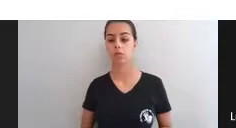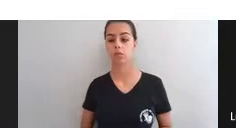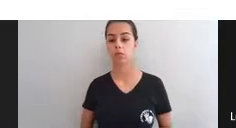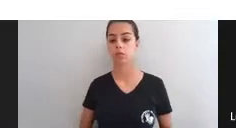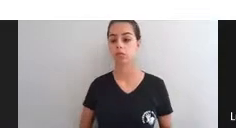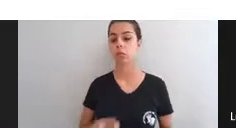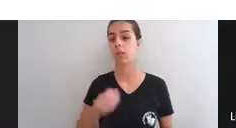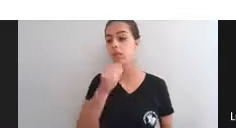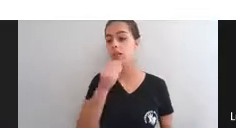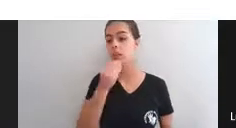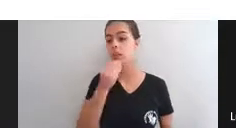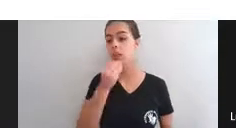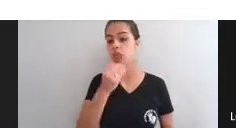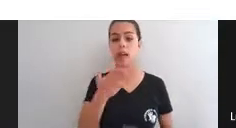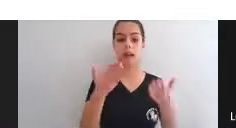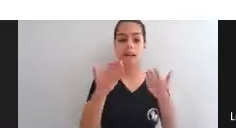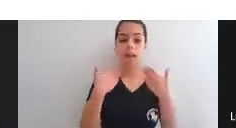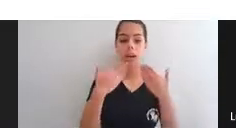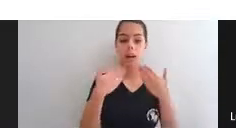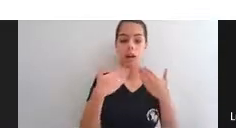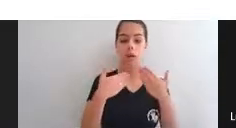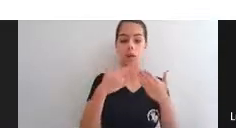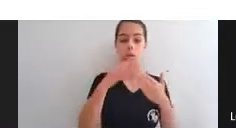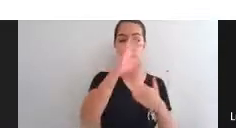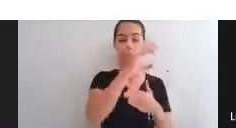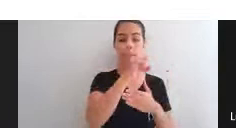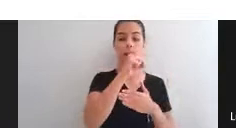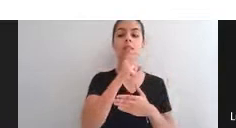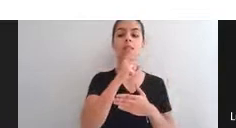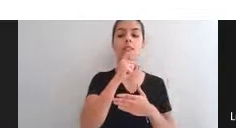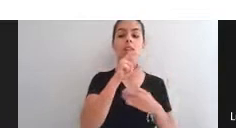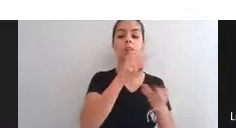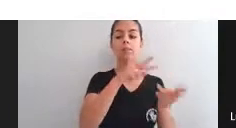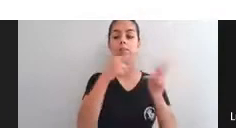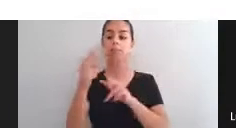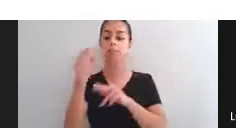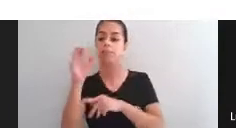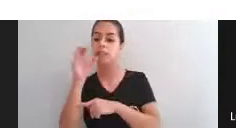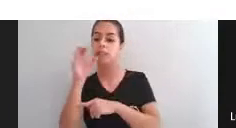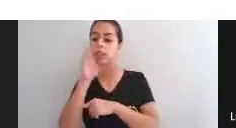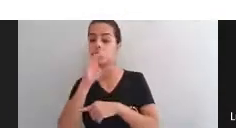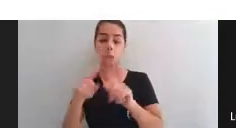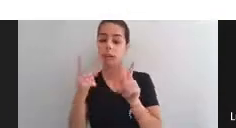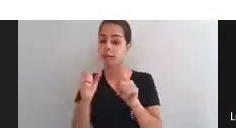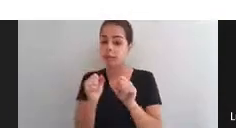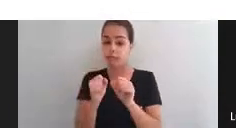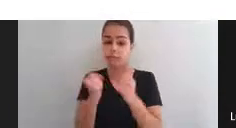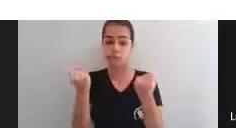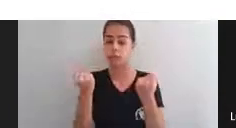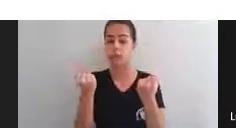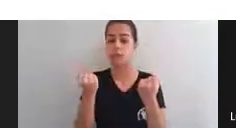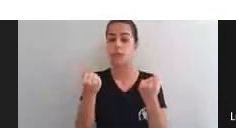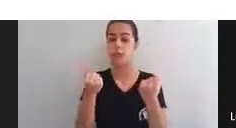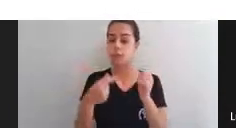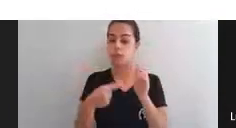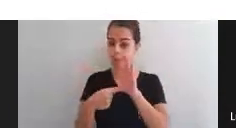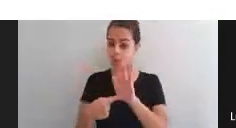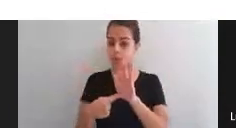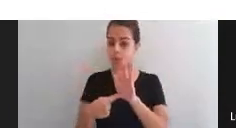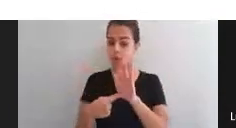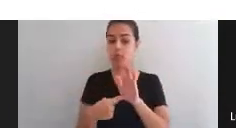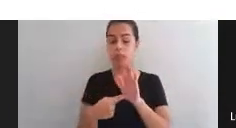fonte fria e passar para a fonte quente. Só que isso é impossível. A gente consegue mostrar isso por um argumento